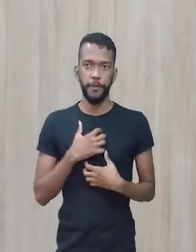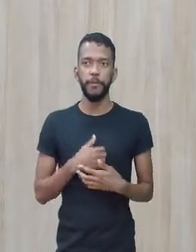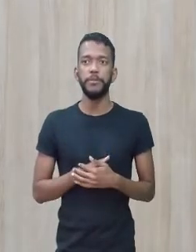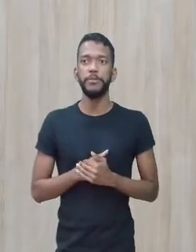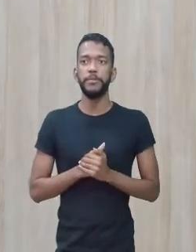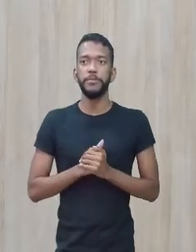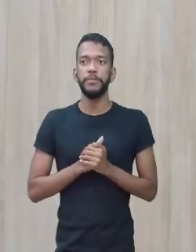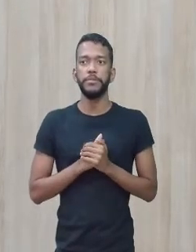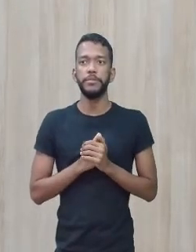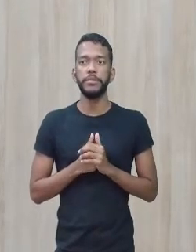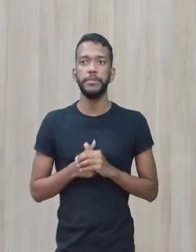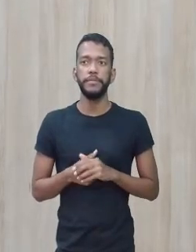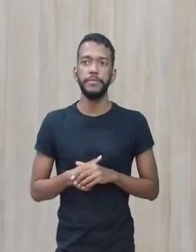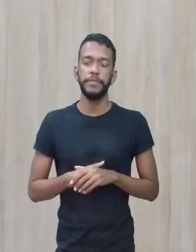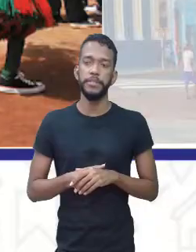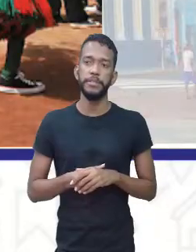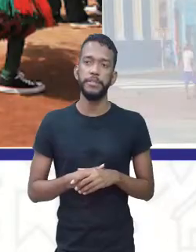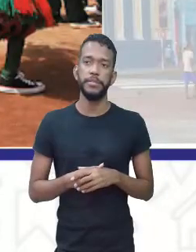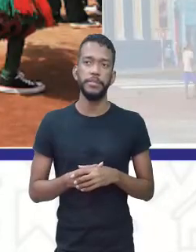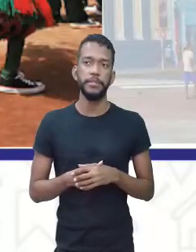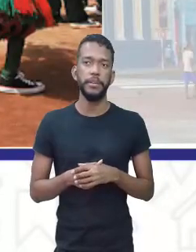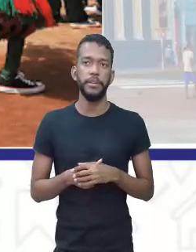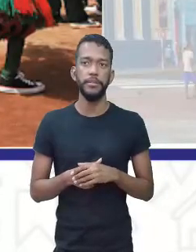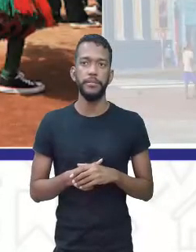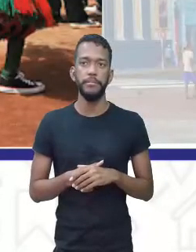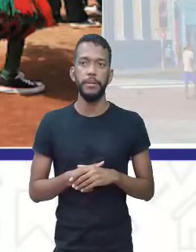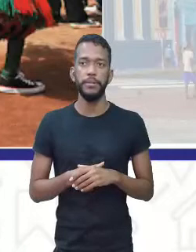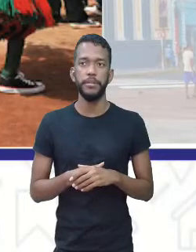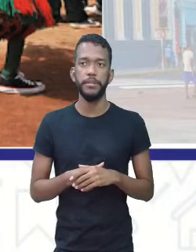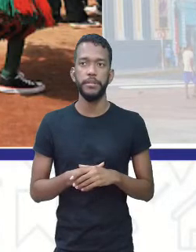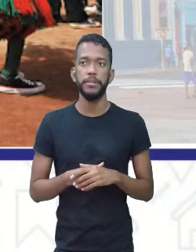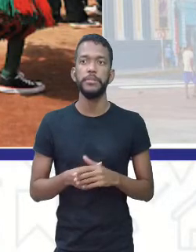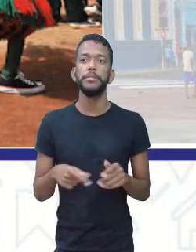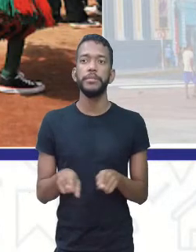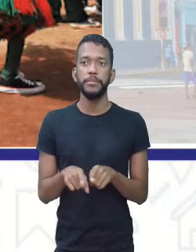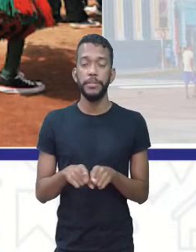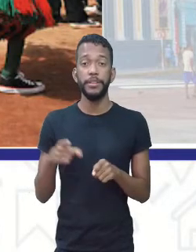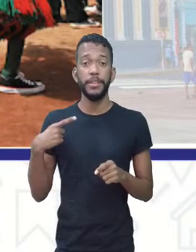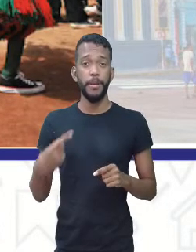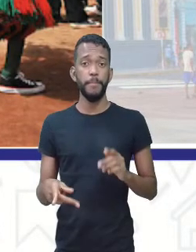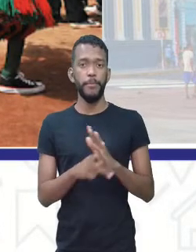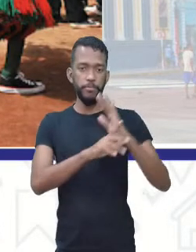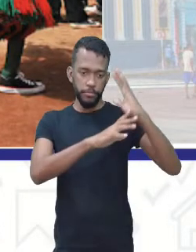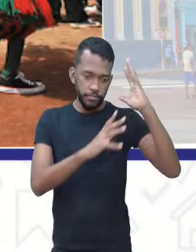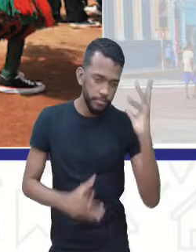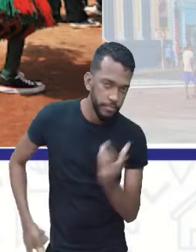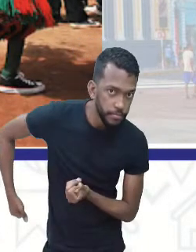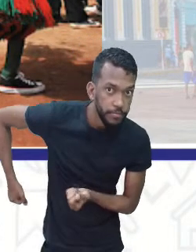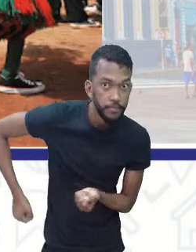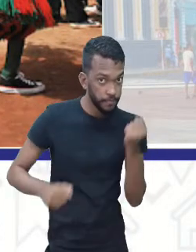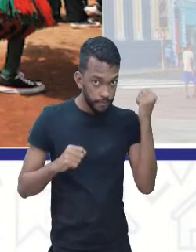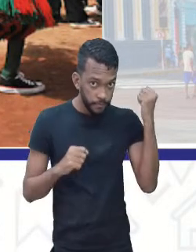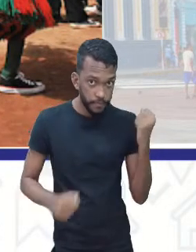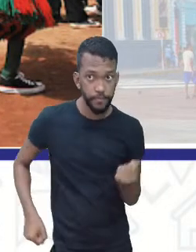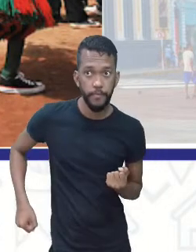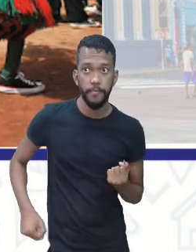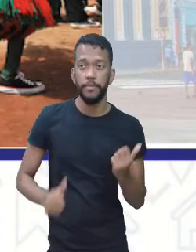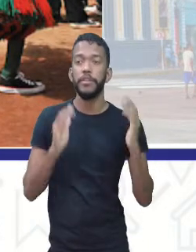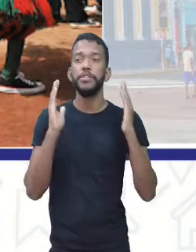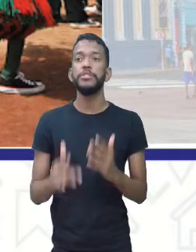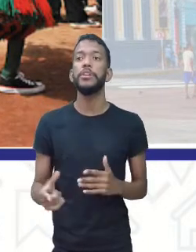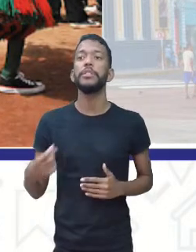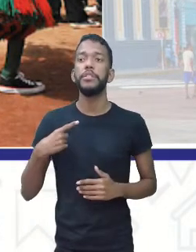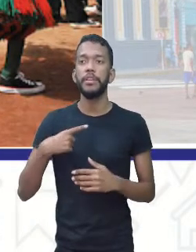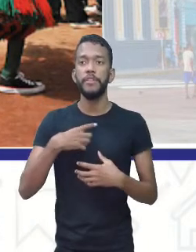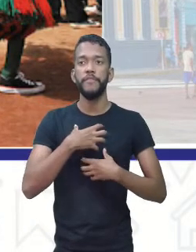de manifestação artística. E aqui, ó, desfile de maracatu de baque solto, né, outra forma,